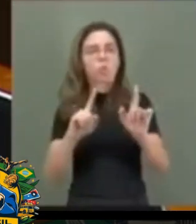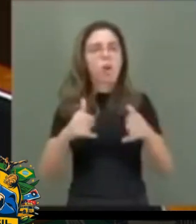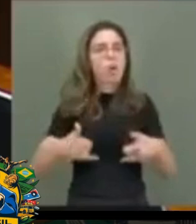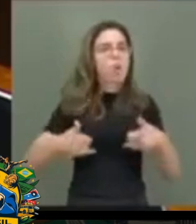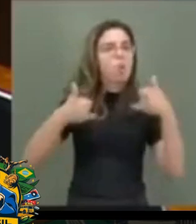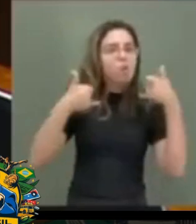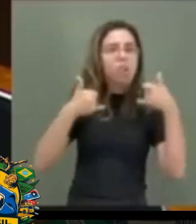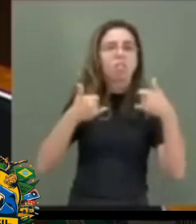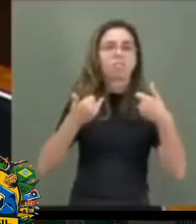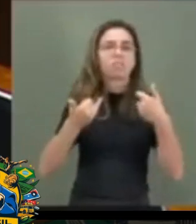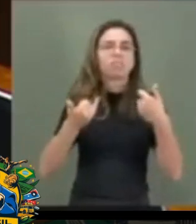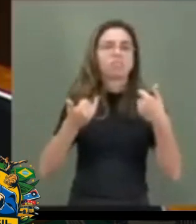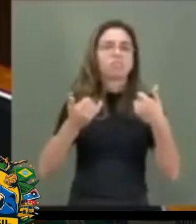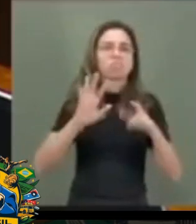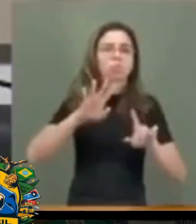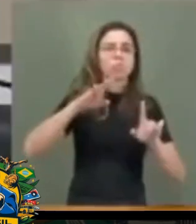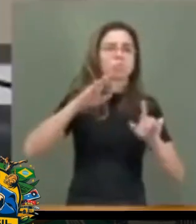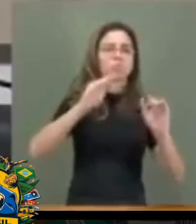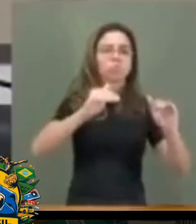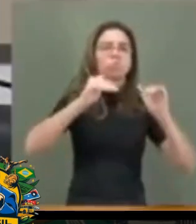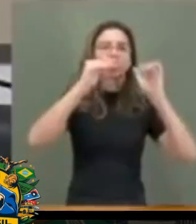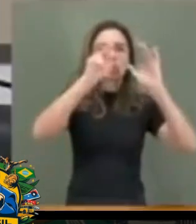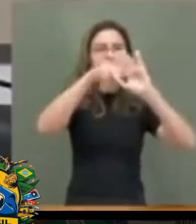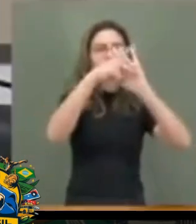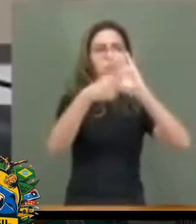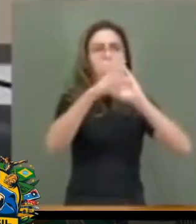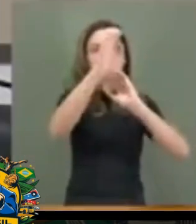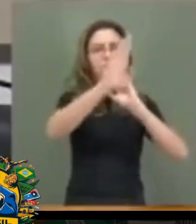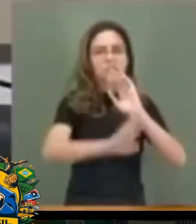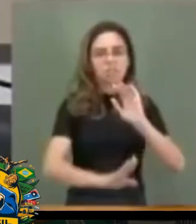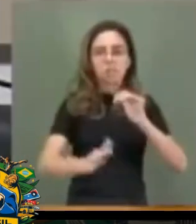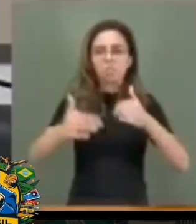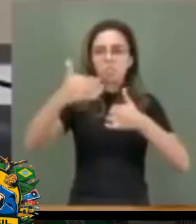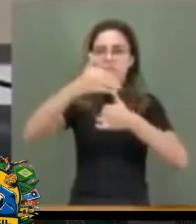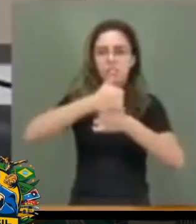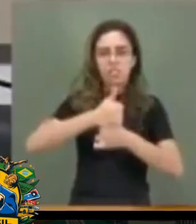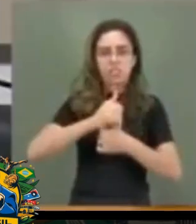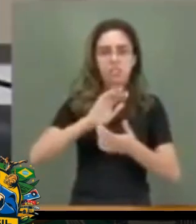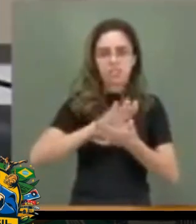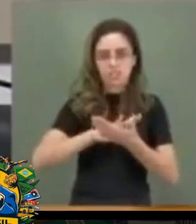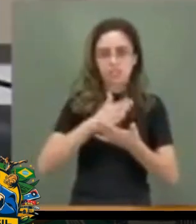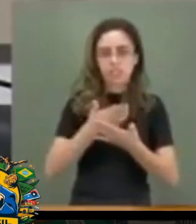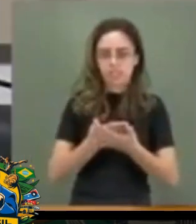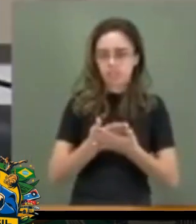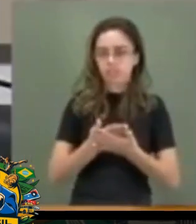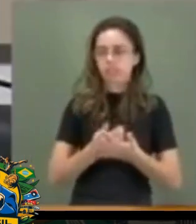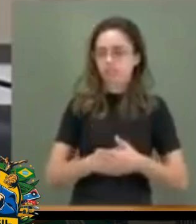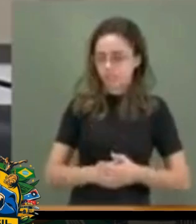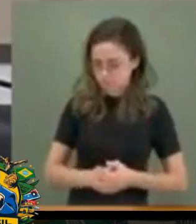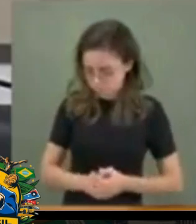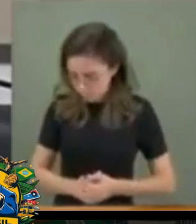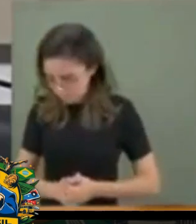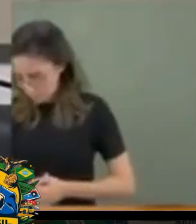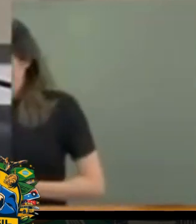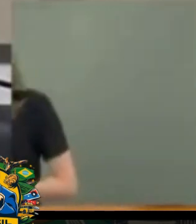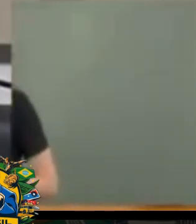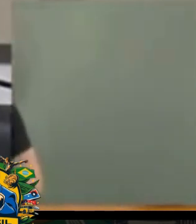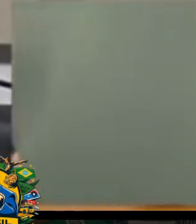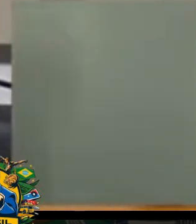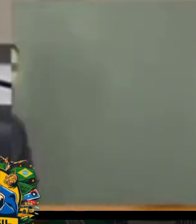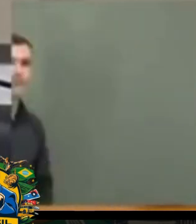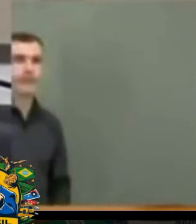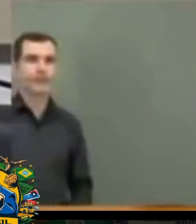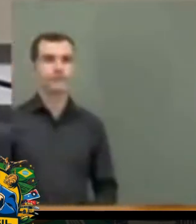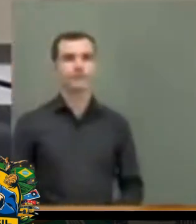autoridades brasileiras, é isso? Além disso, mas não é só essa, ele tinha em rede social manifestação favorável